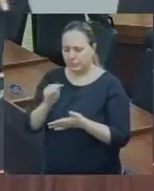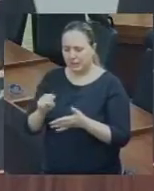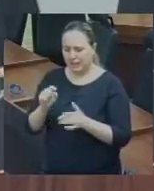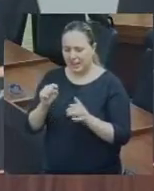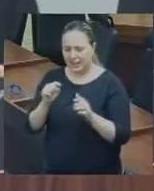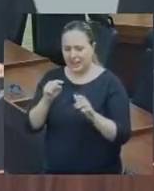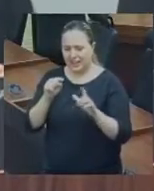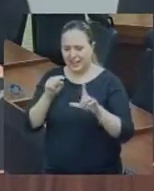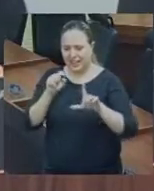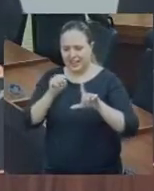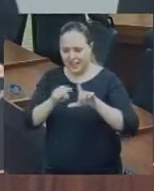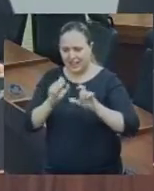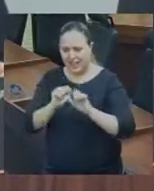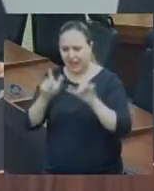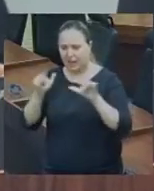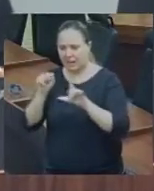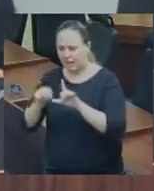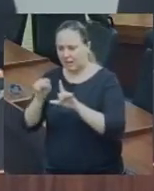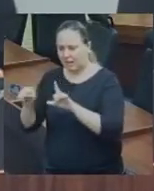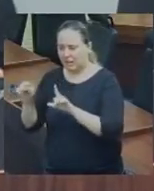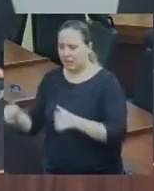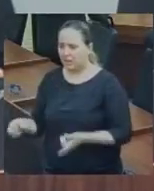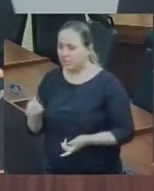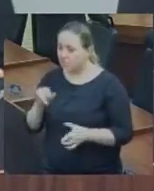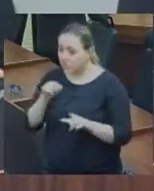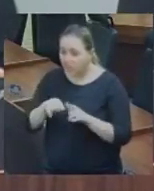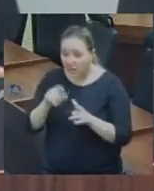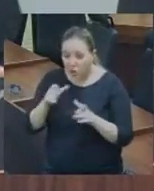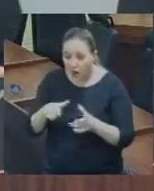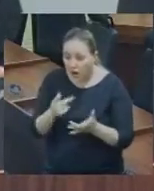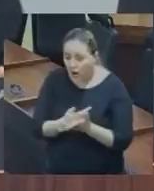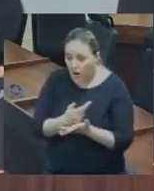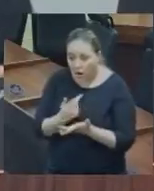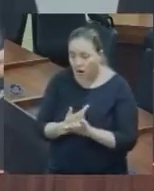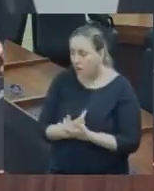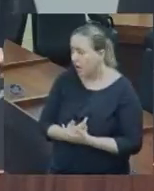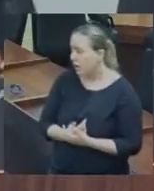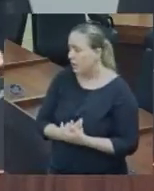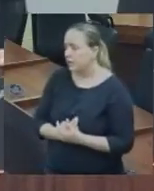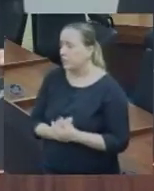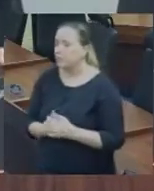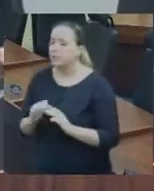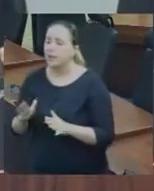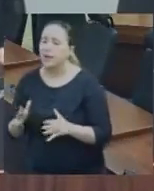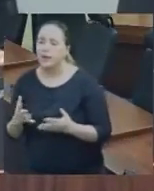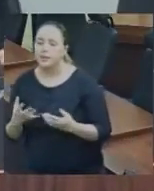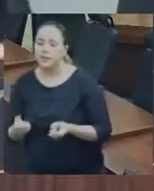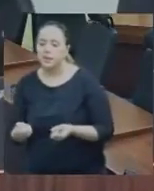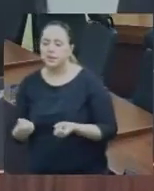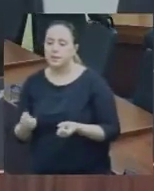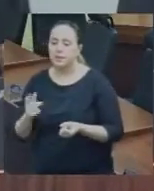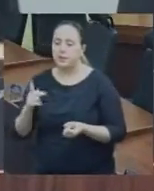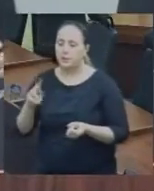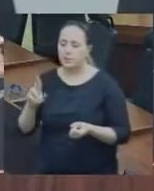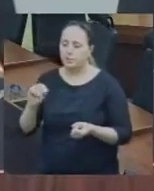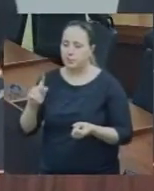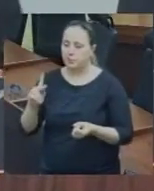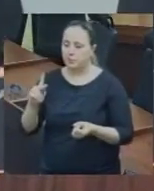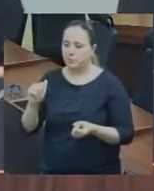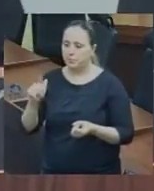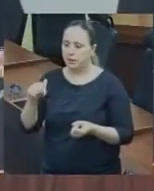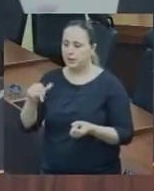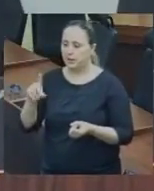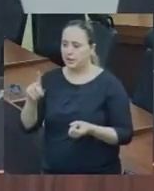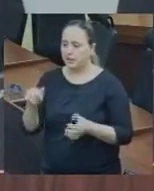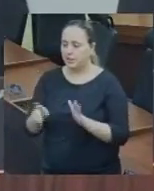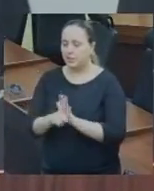aqui se você clicar no botão errado você já recebe uma propaganda um cookie que não tem nada a